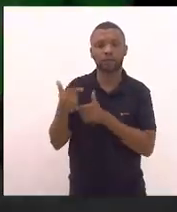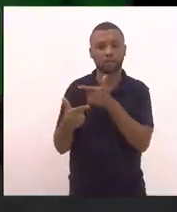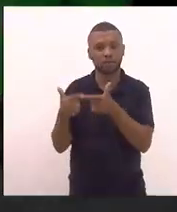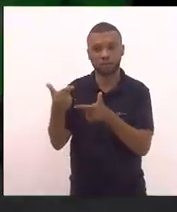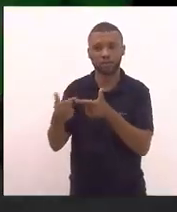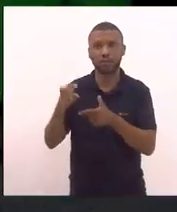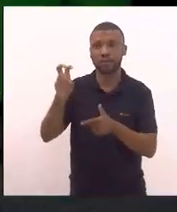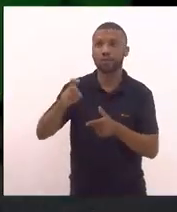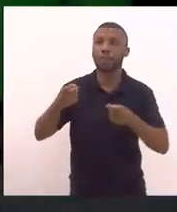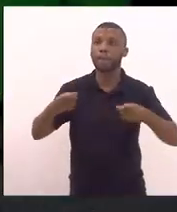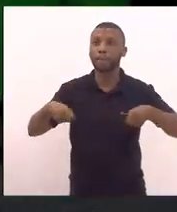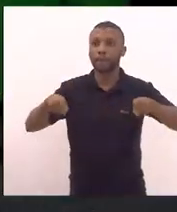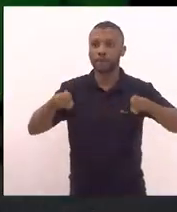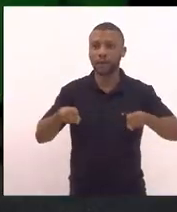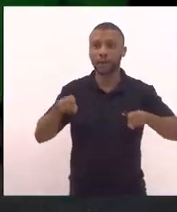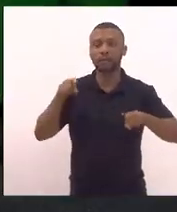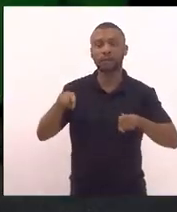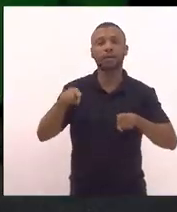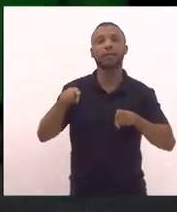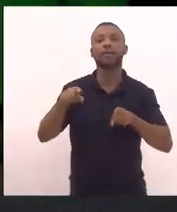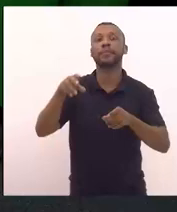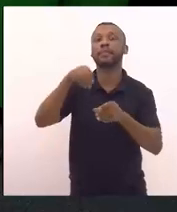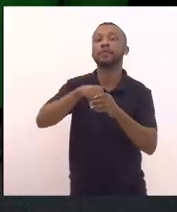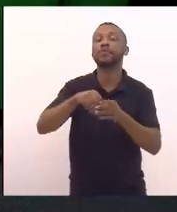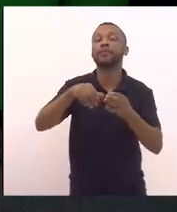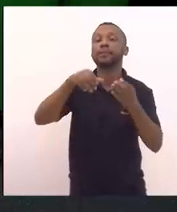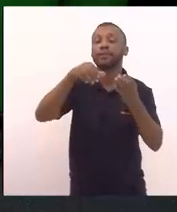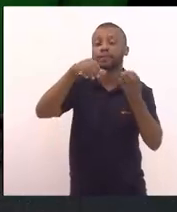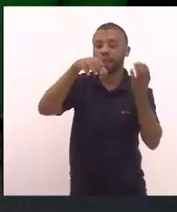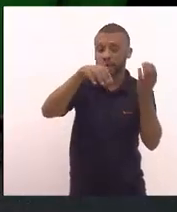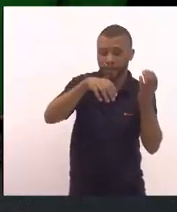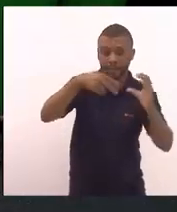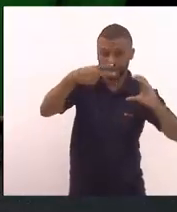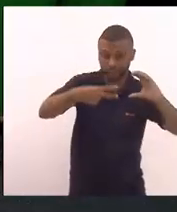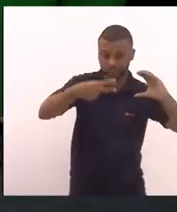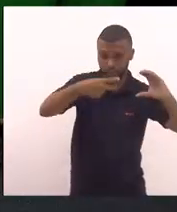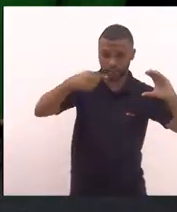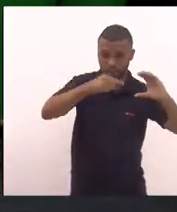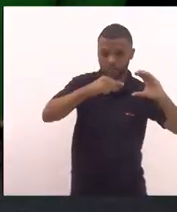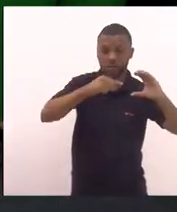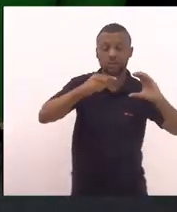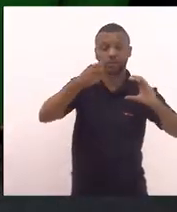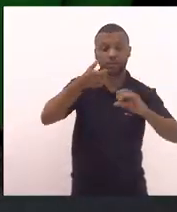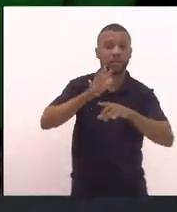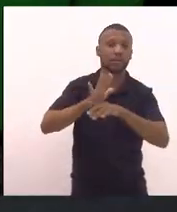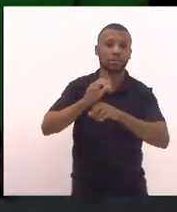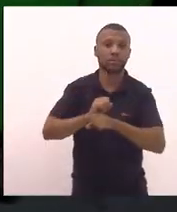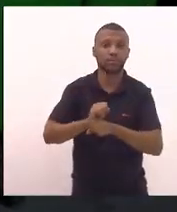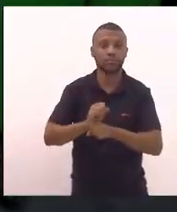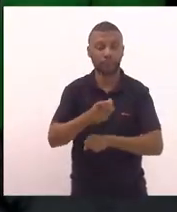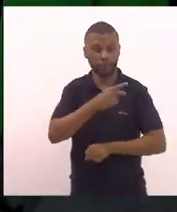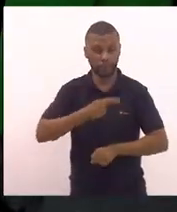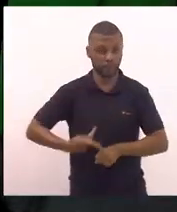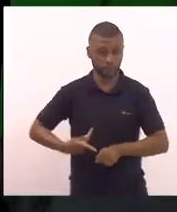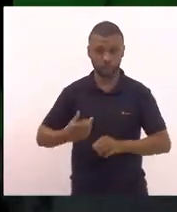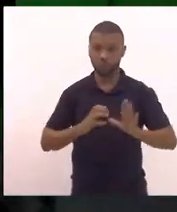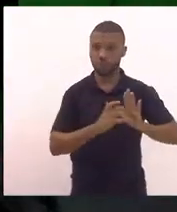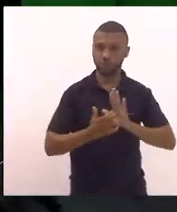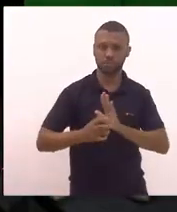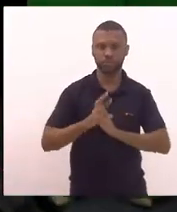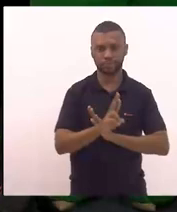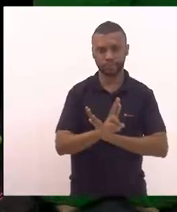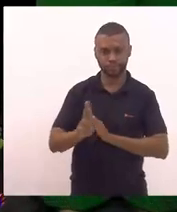seu 5º mandato na Câmara Municipal de Caxias. É presidente do Partido Republicano em